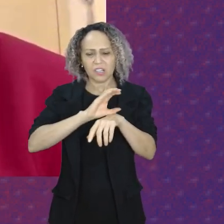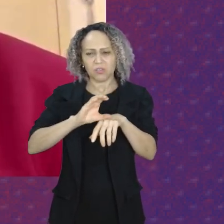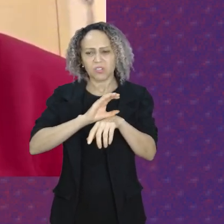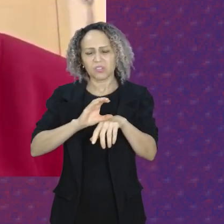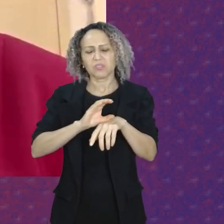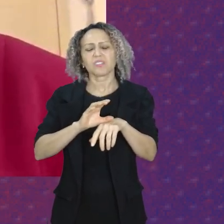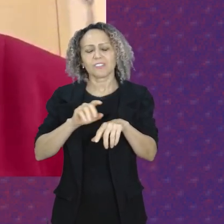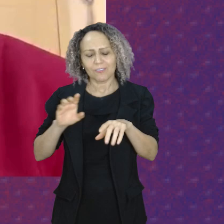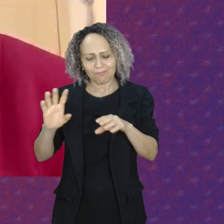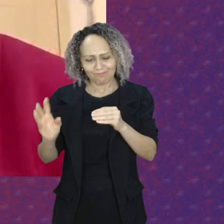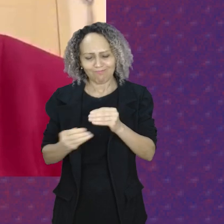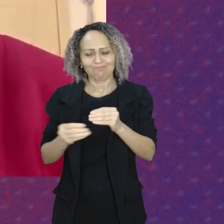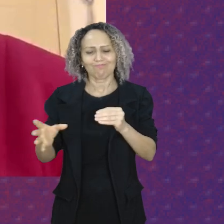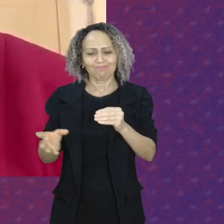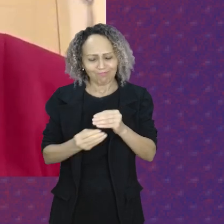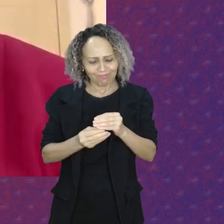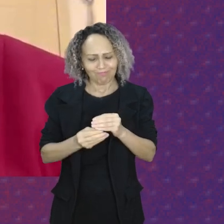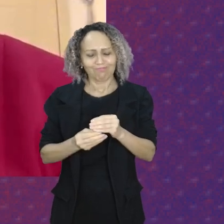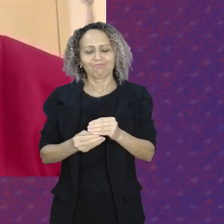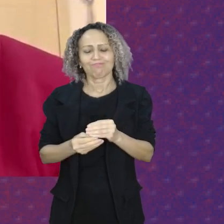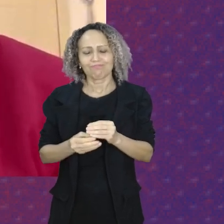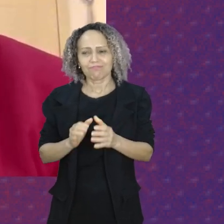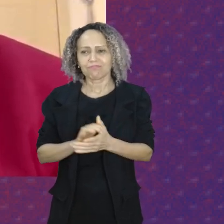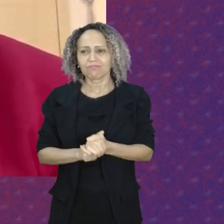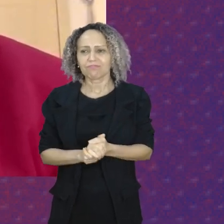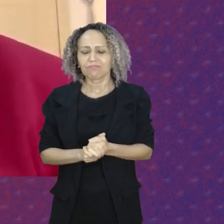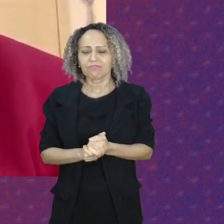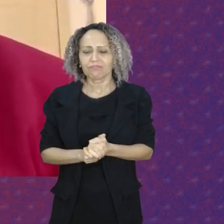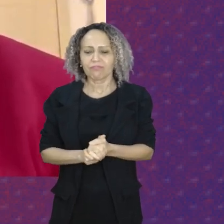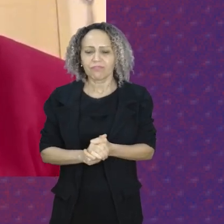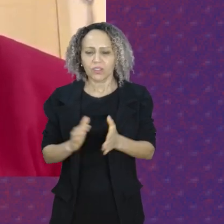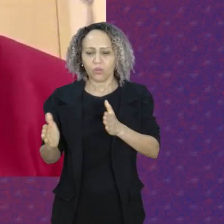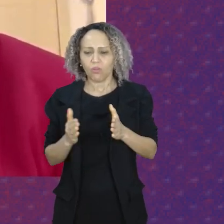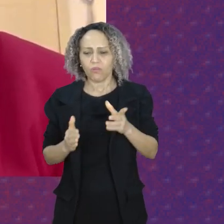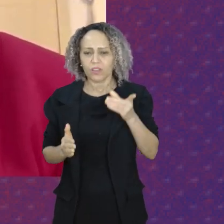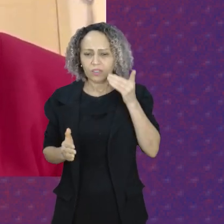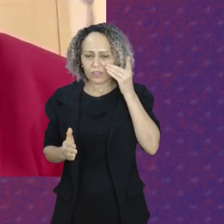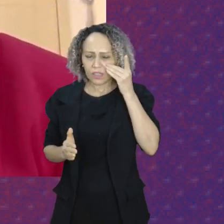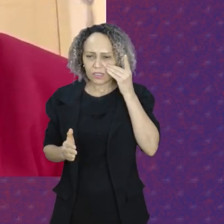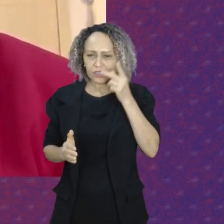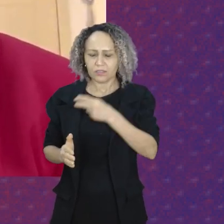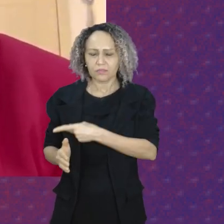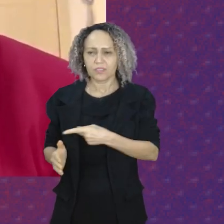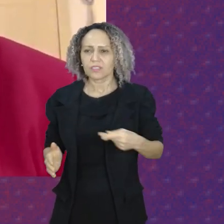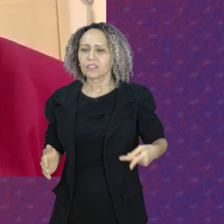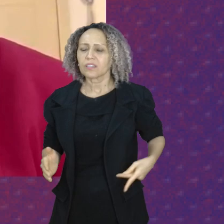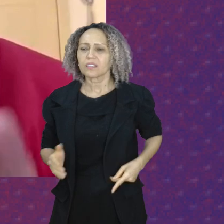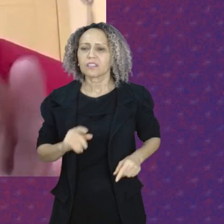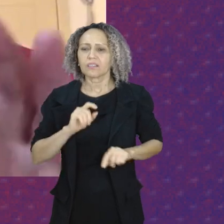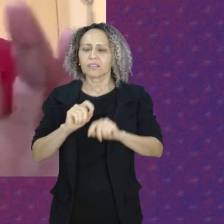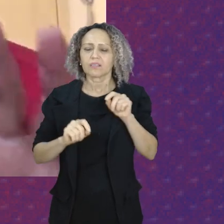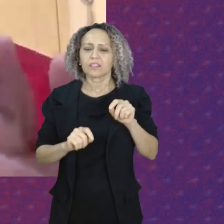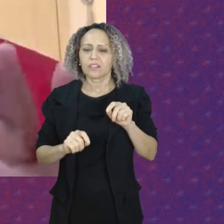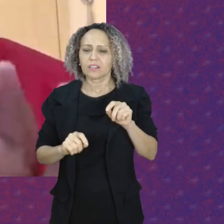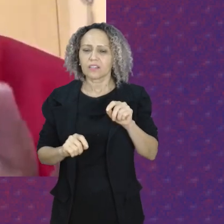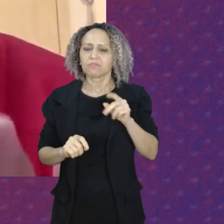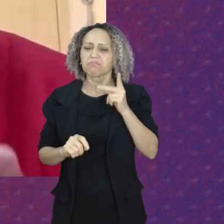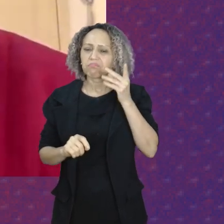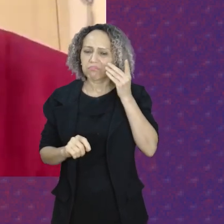legislação brasileira. No governo da presidenta Dilma, né, ela cuidou para dar